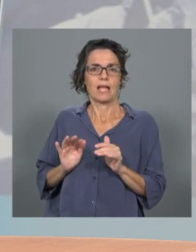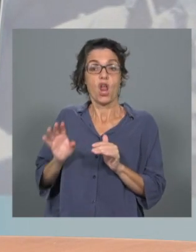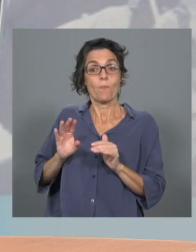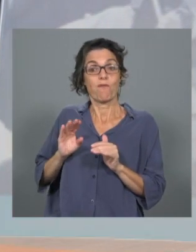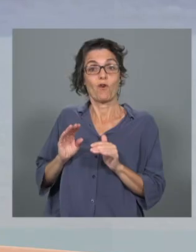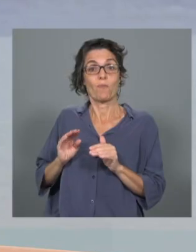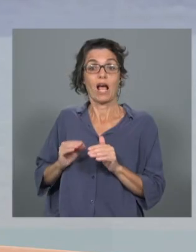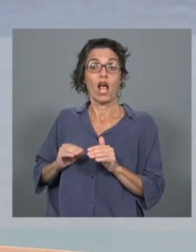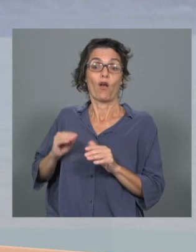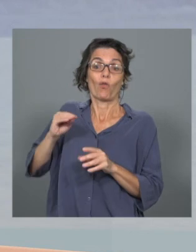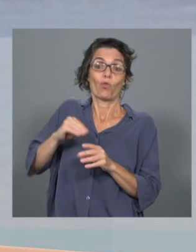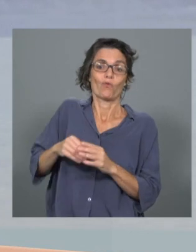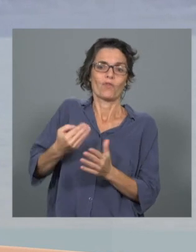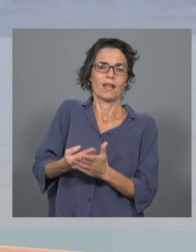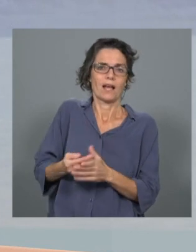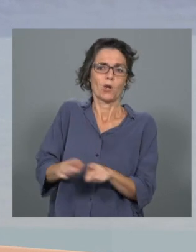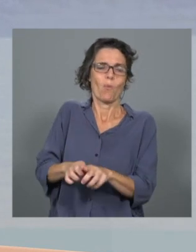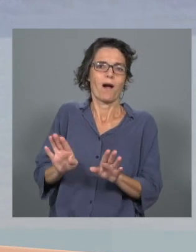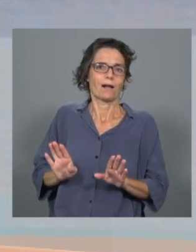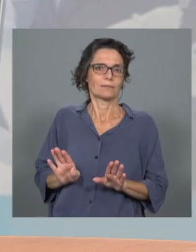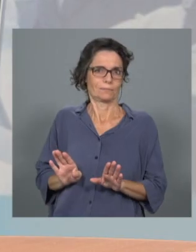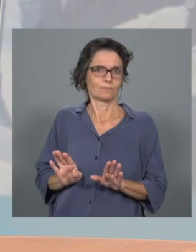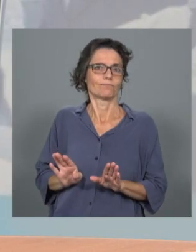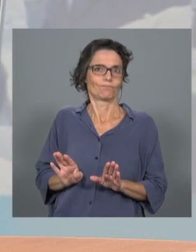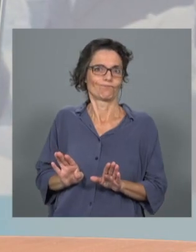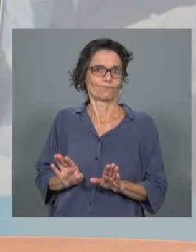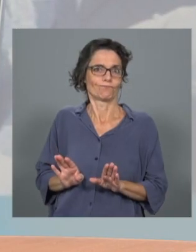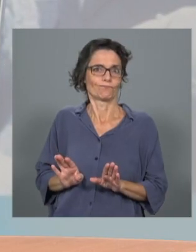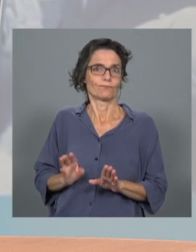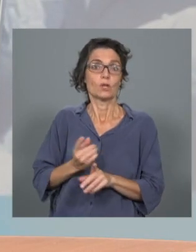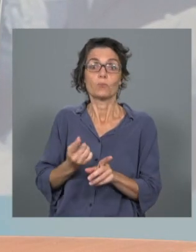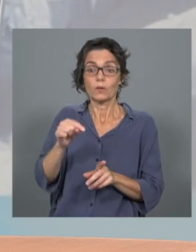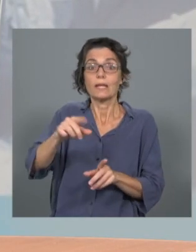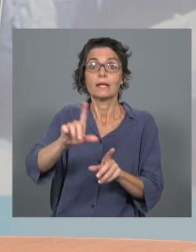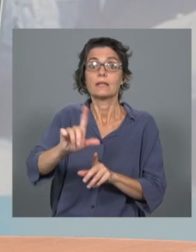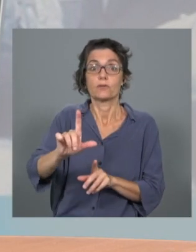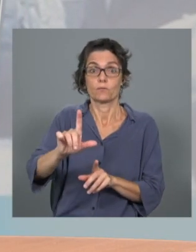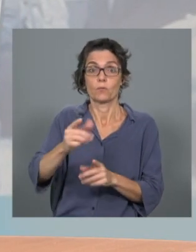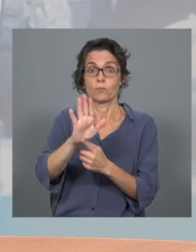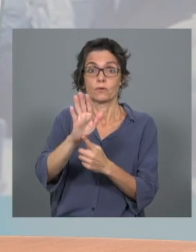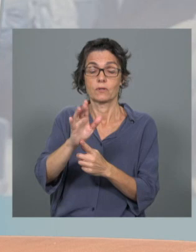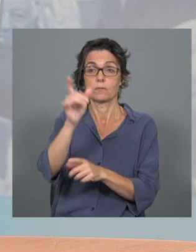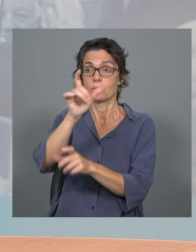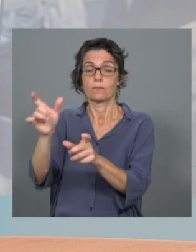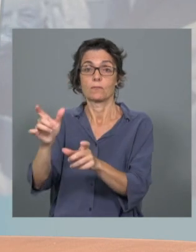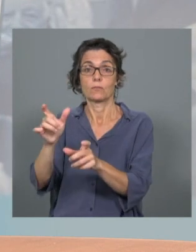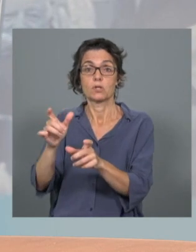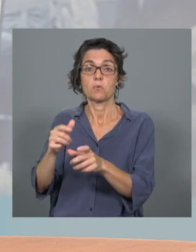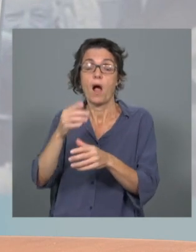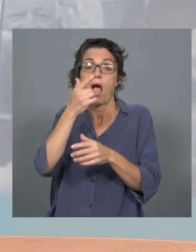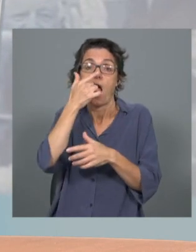esse trabalho, essa abstenção é decisiva. E, por exemplo, em Lisboa, muitas pessoas não terão ido